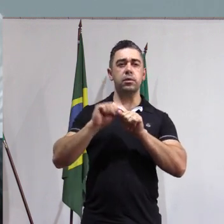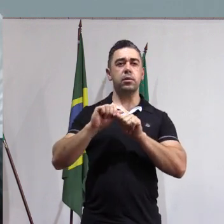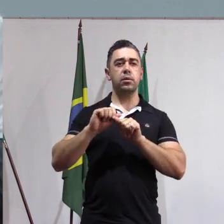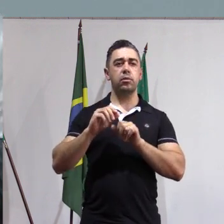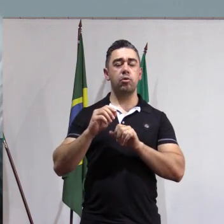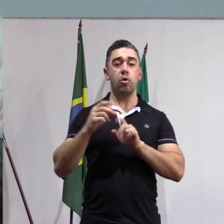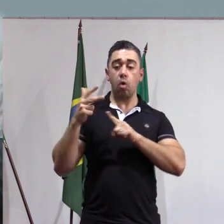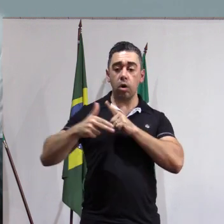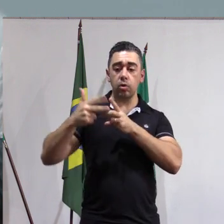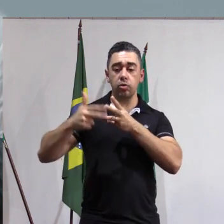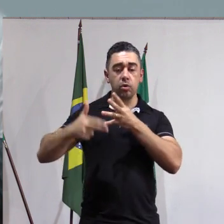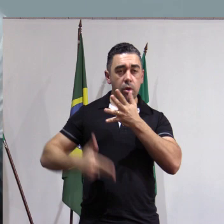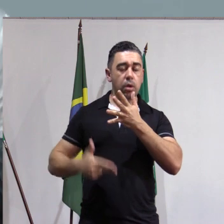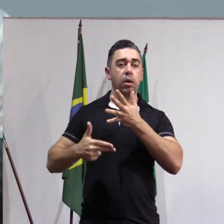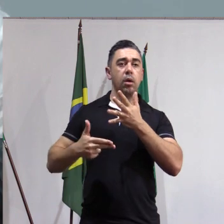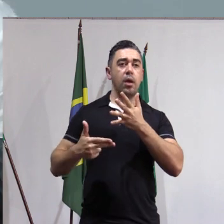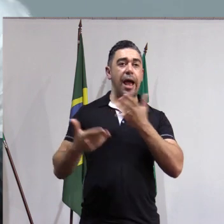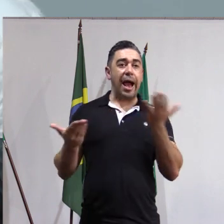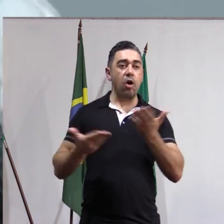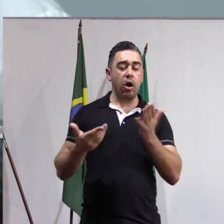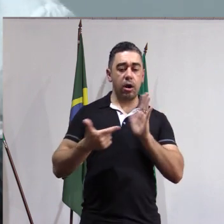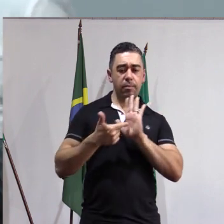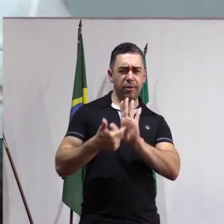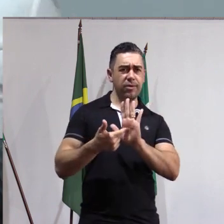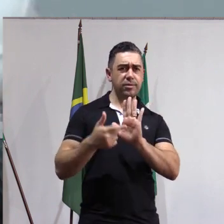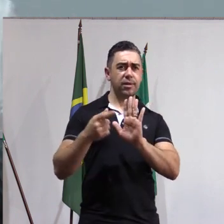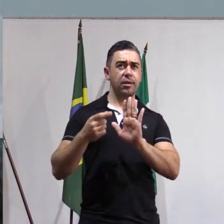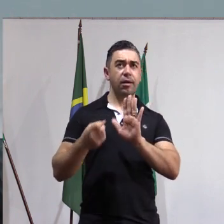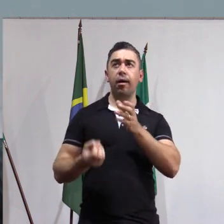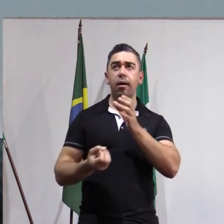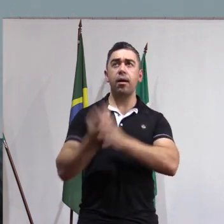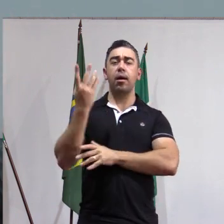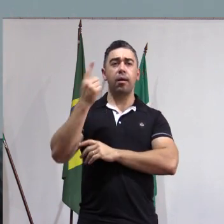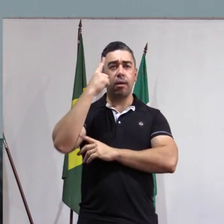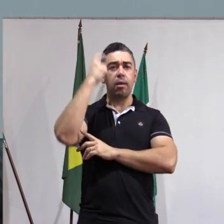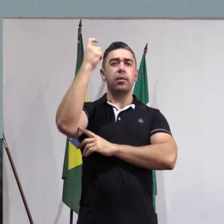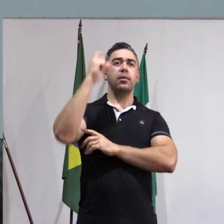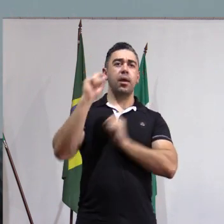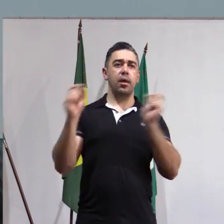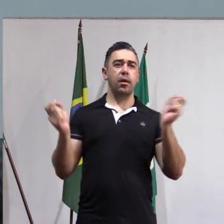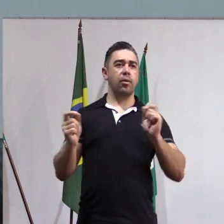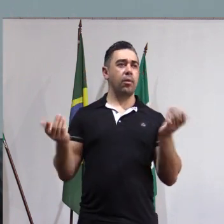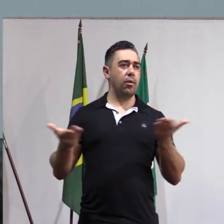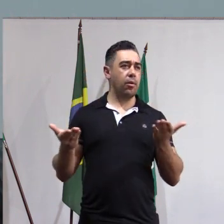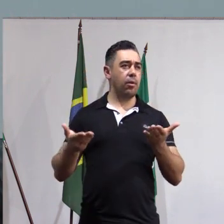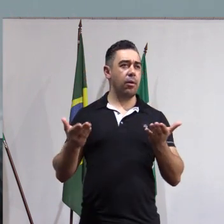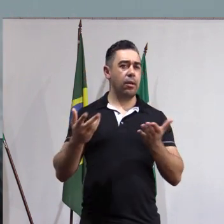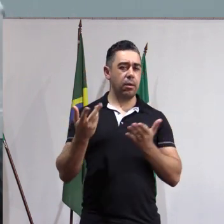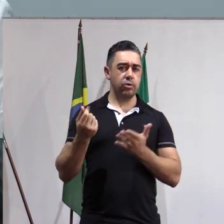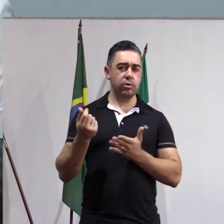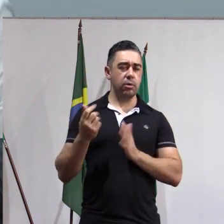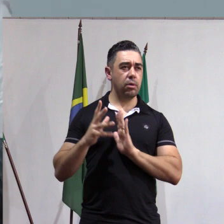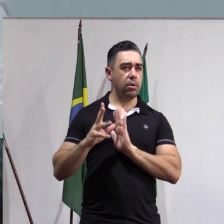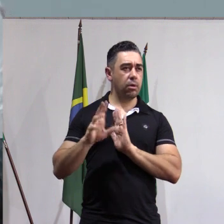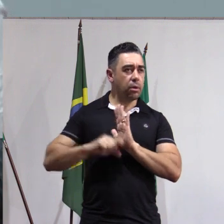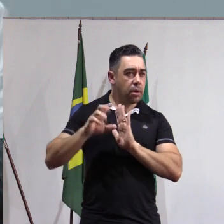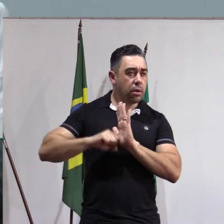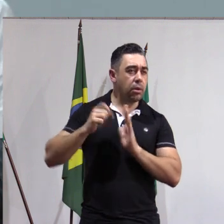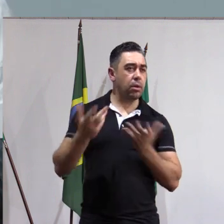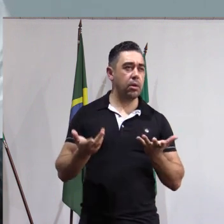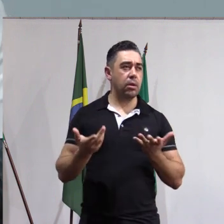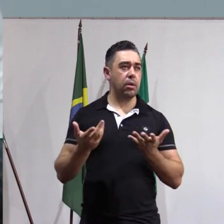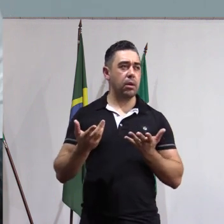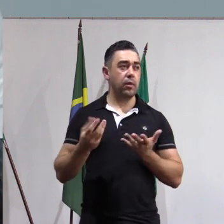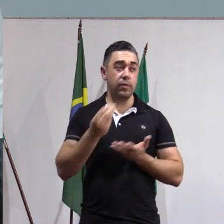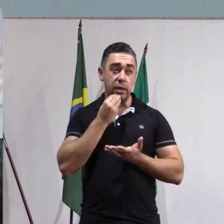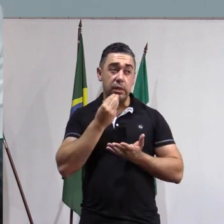nos colocam contra a parede. E agora, a solução, o fature-se. Nós vamos aceitar uma chantagem do governo